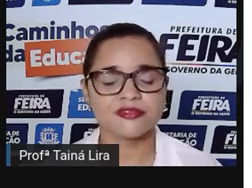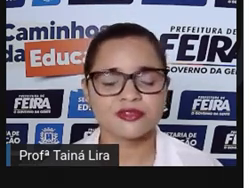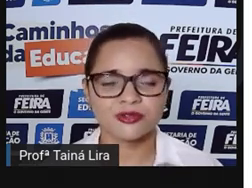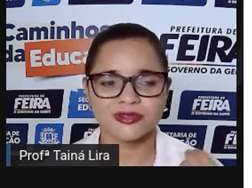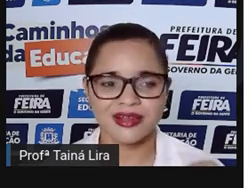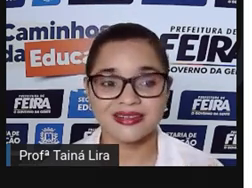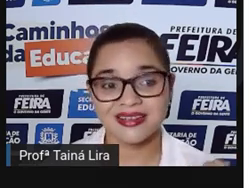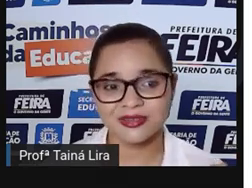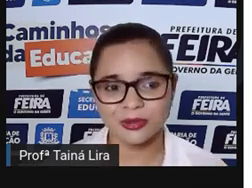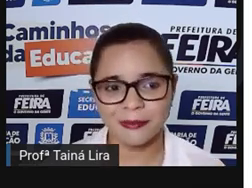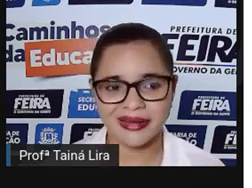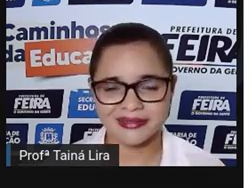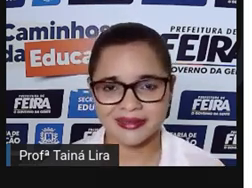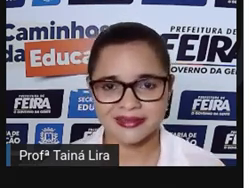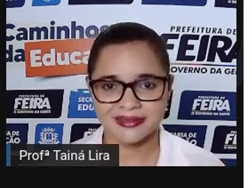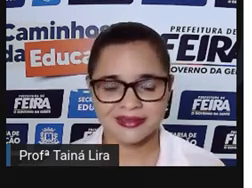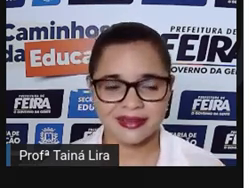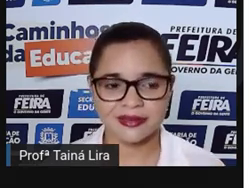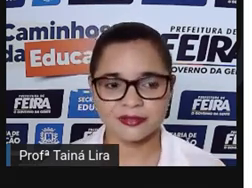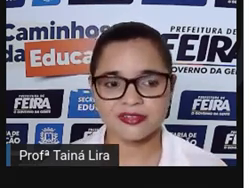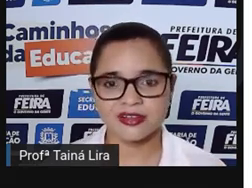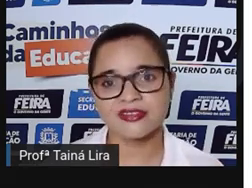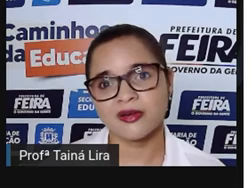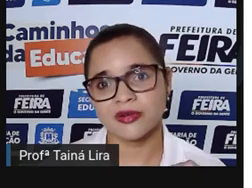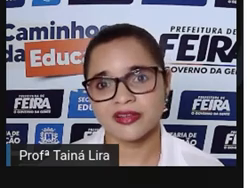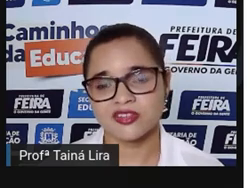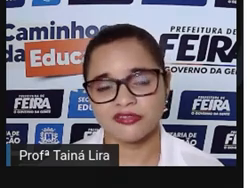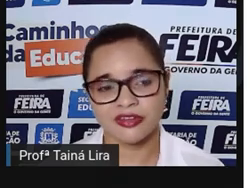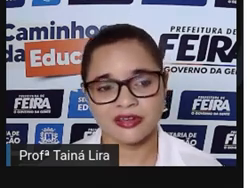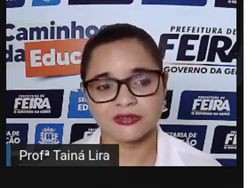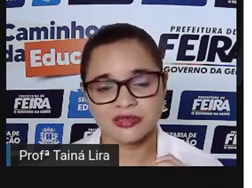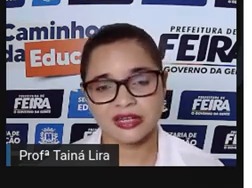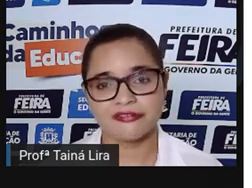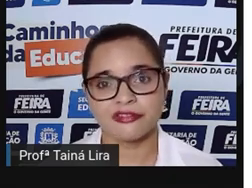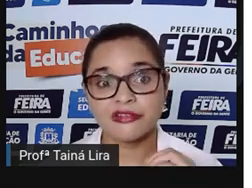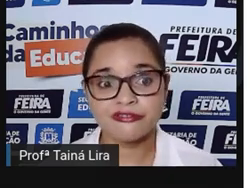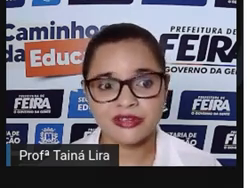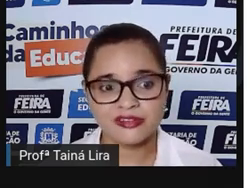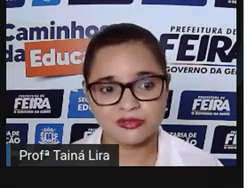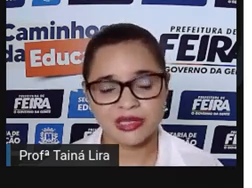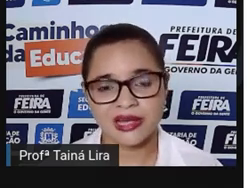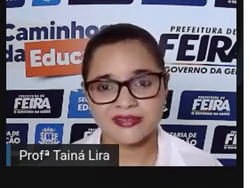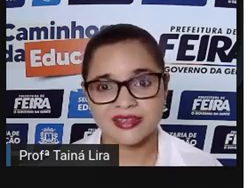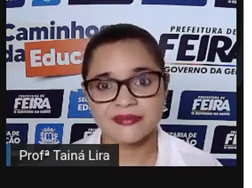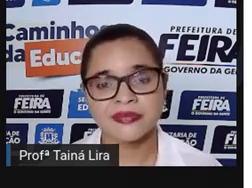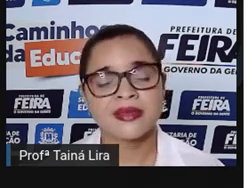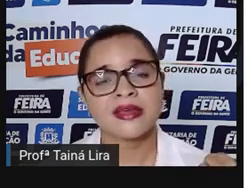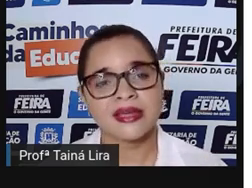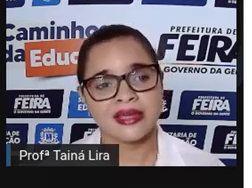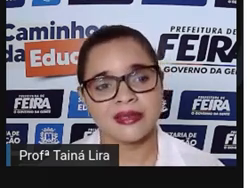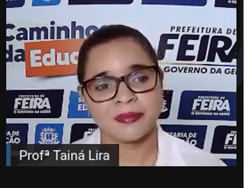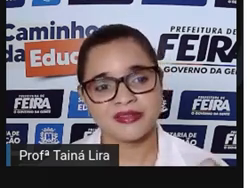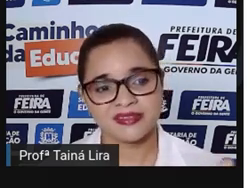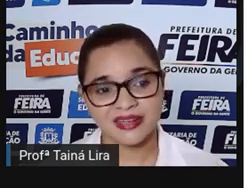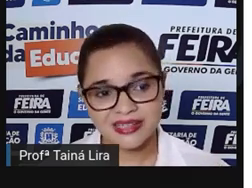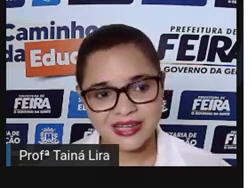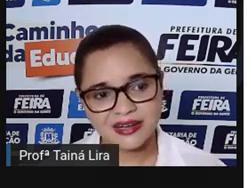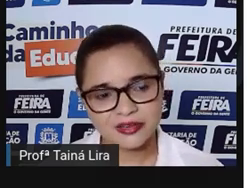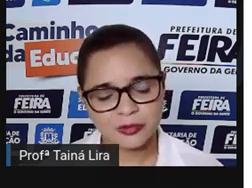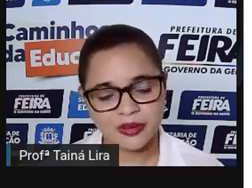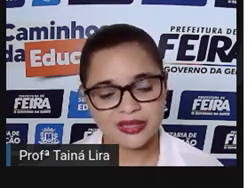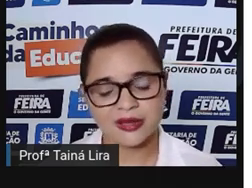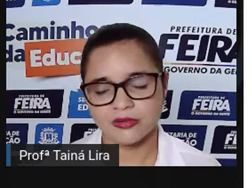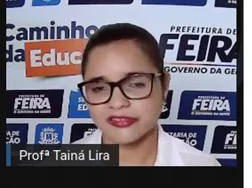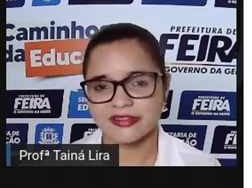né, funcionam lá na tomada, né? Eu não sei se alguém tiver aí um telefone fixo em casa. precisa ligar